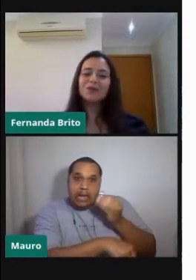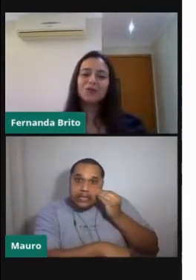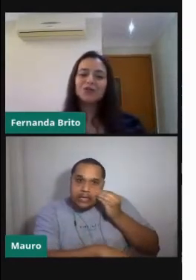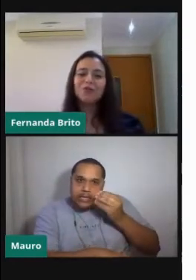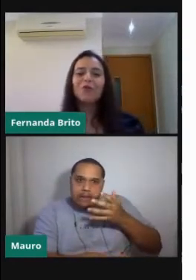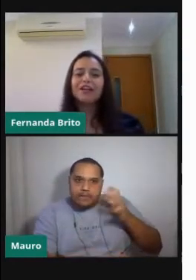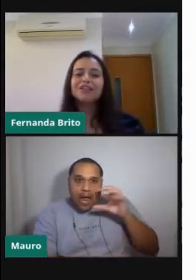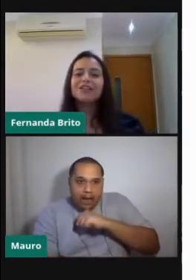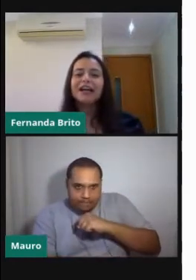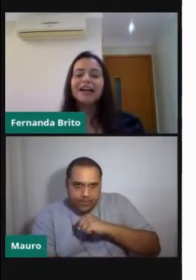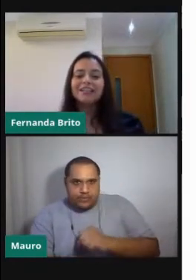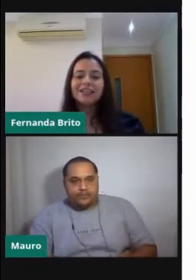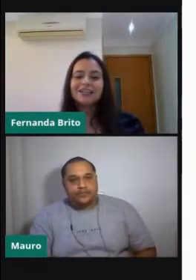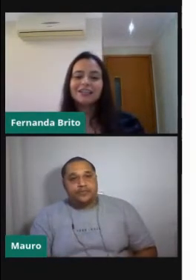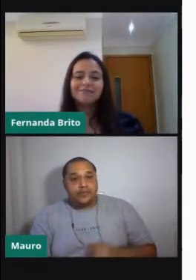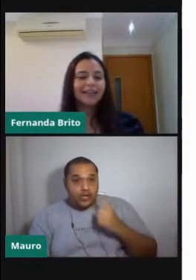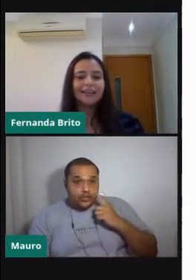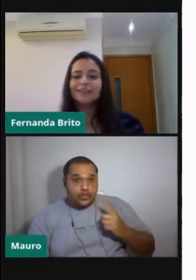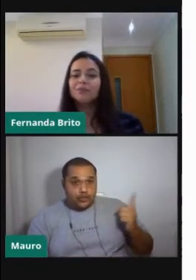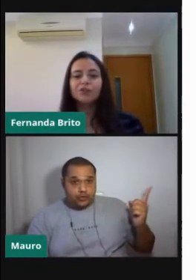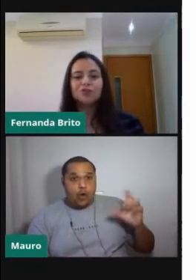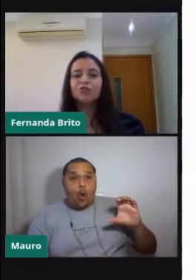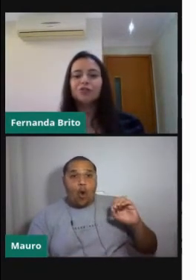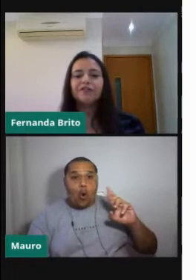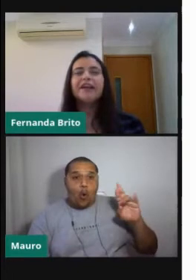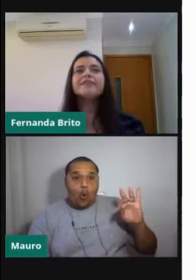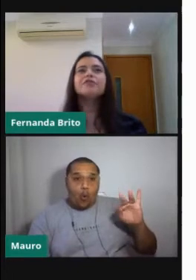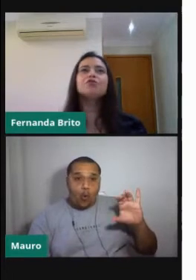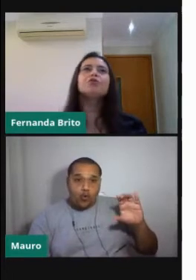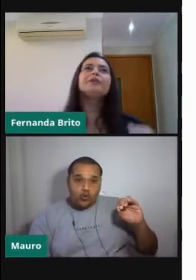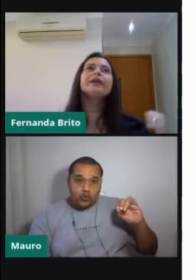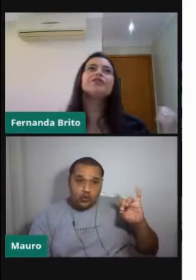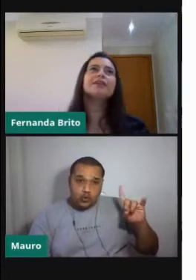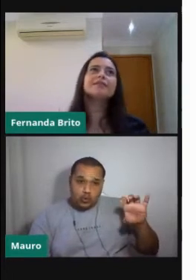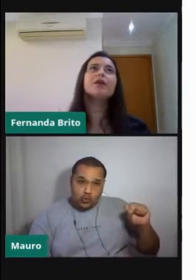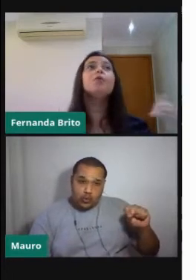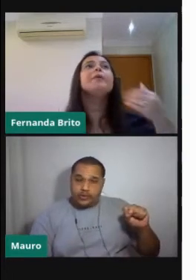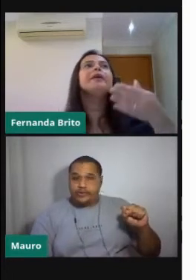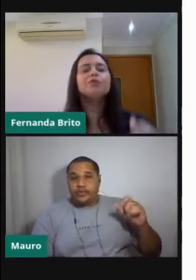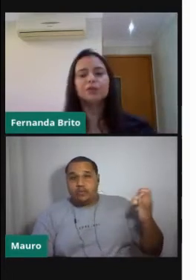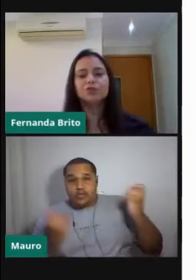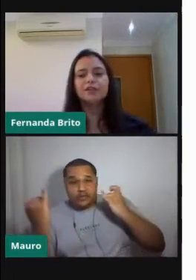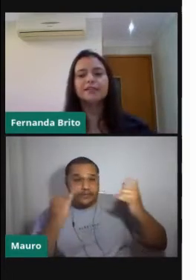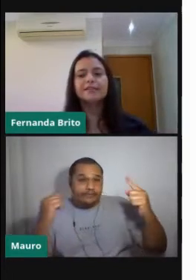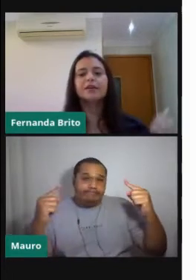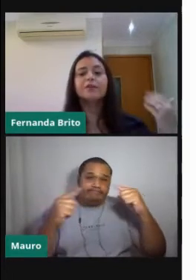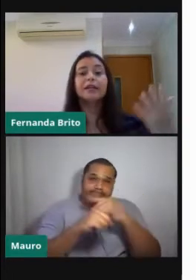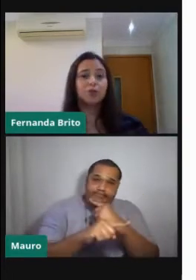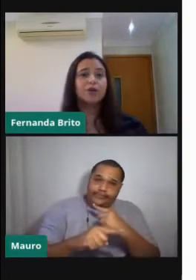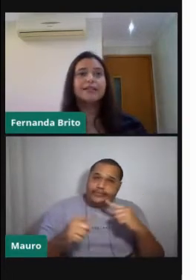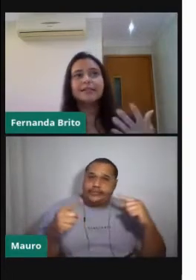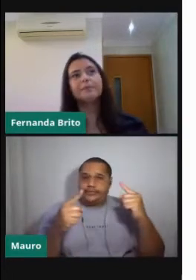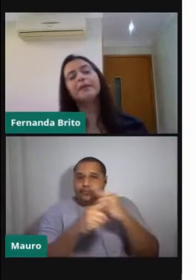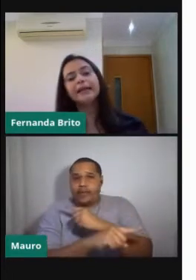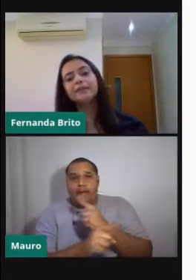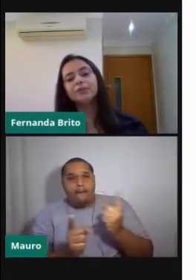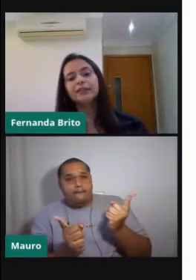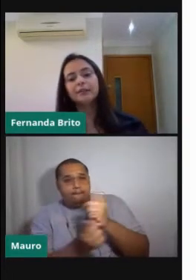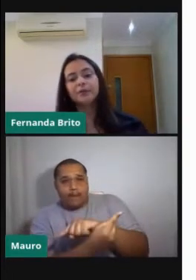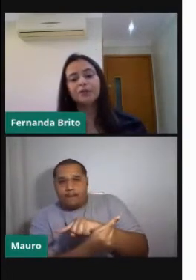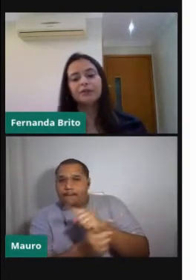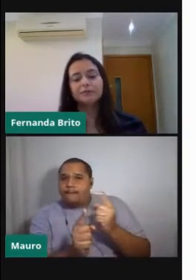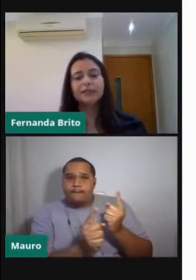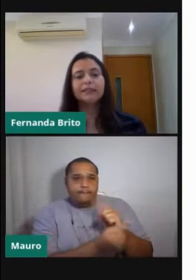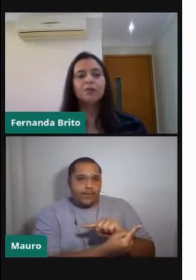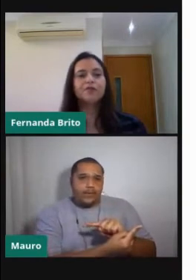com relação aos corticoides, a gente tem ainda muitas controvérsias sobre a indicação, o momento da utilização e a dose a ser empregada